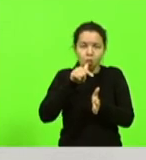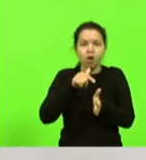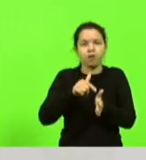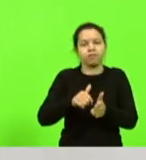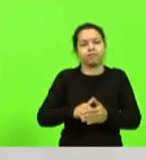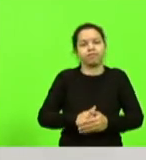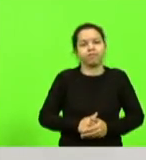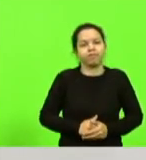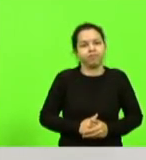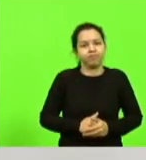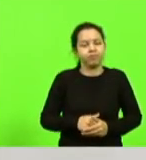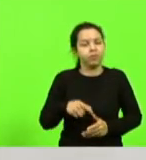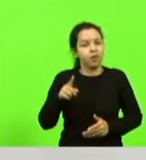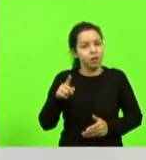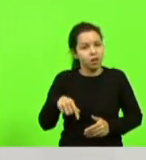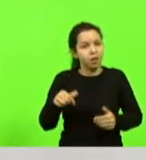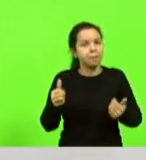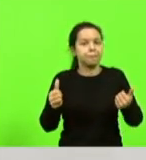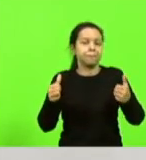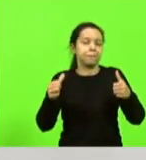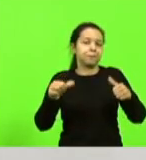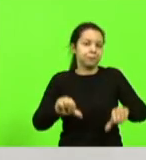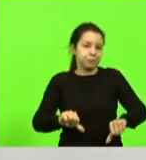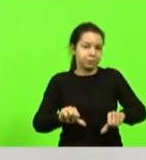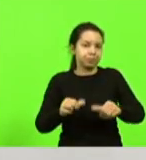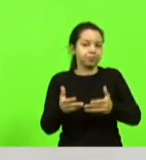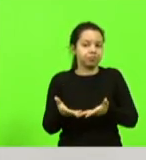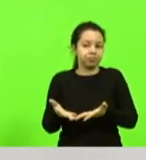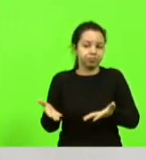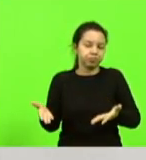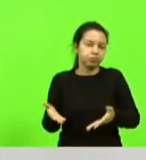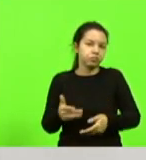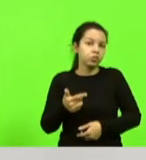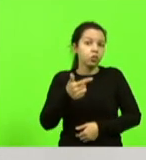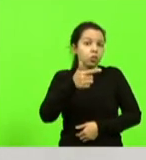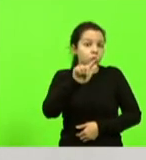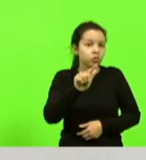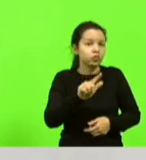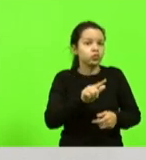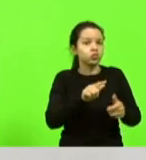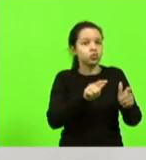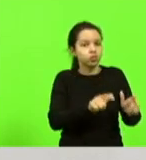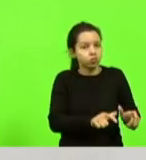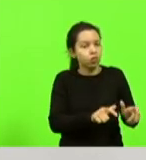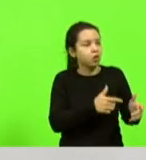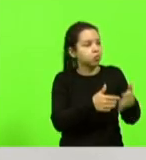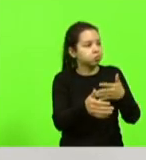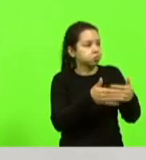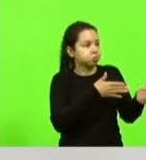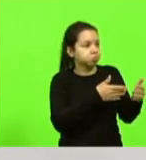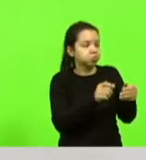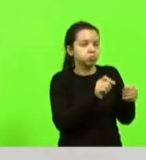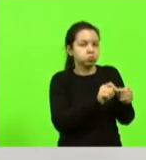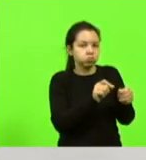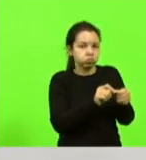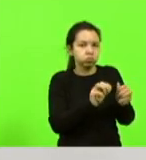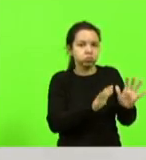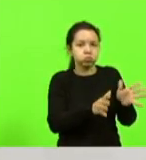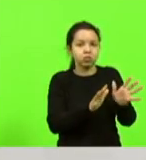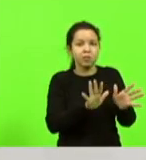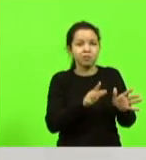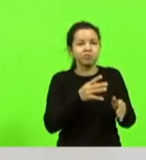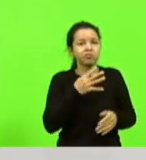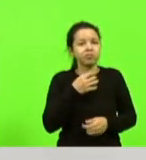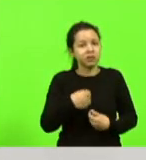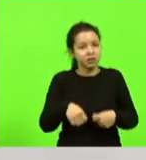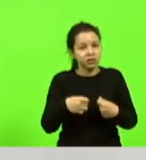de calamidade é isso. Em qualquer outro lugar já teria feito. Basta, como eu disse, tem que conhecer o estado de Santa Catarina, tem que ir no